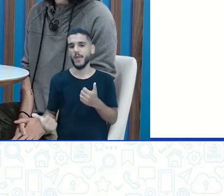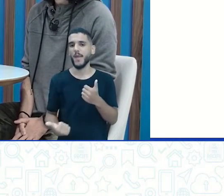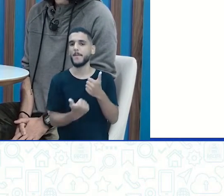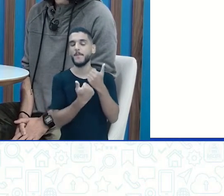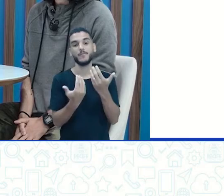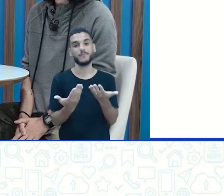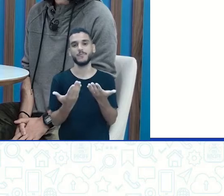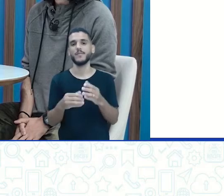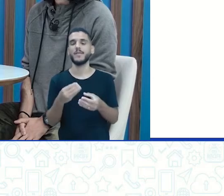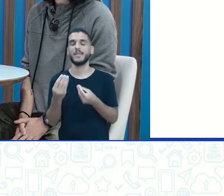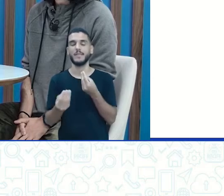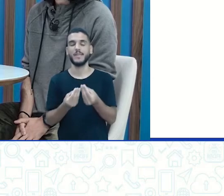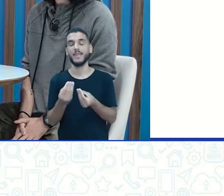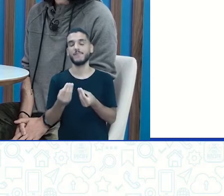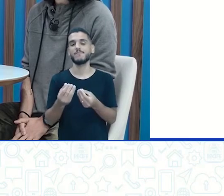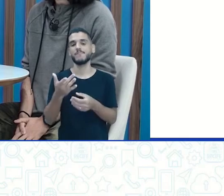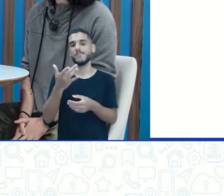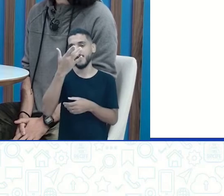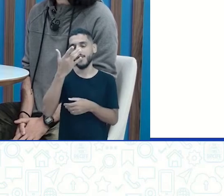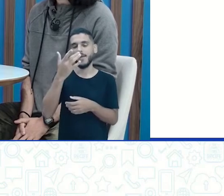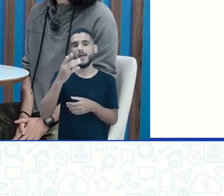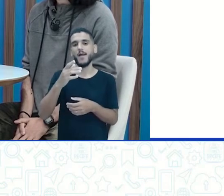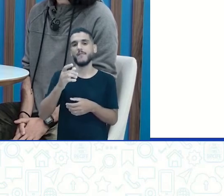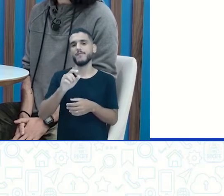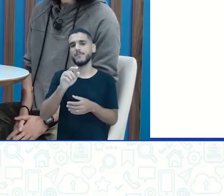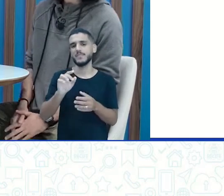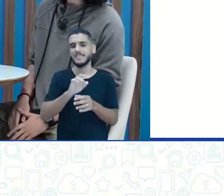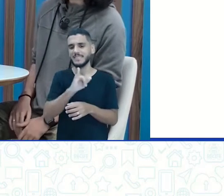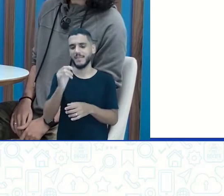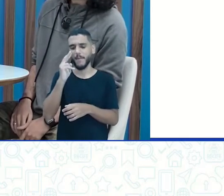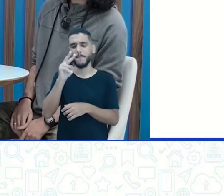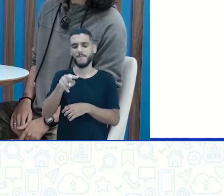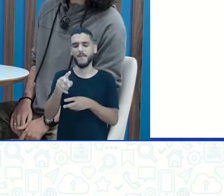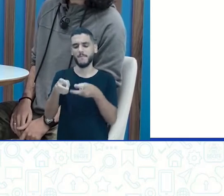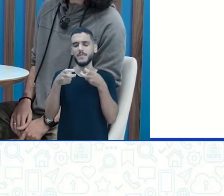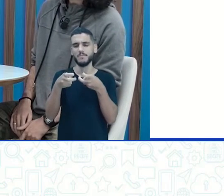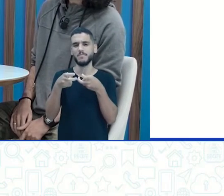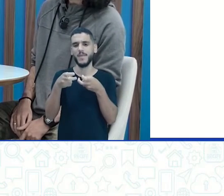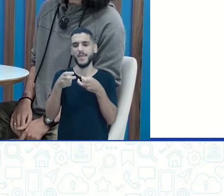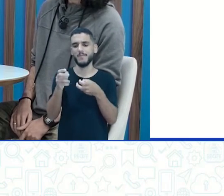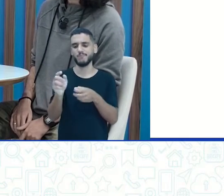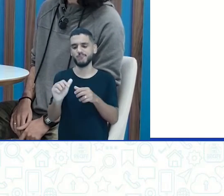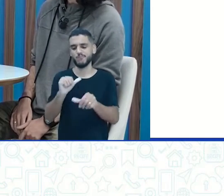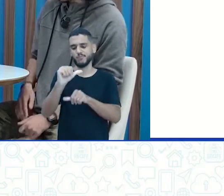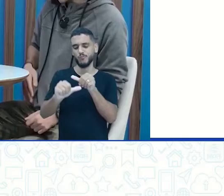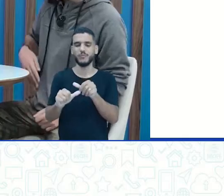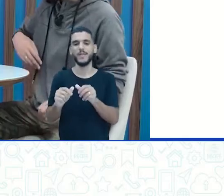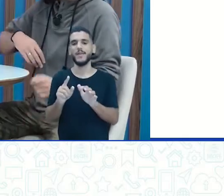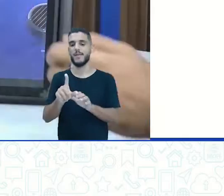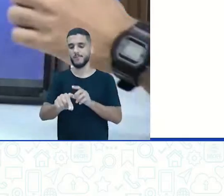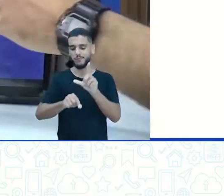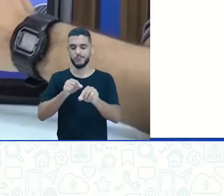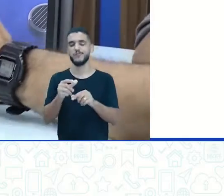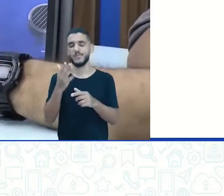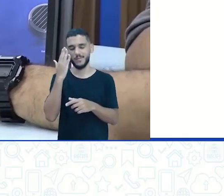Então, apareceu, você tira da tela e continua o processo, não é? Para escolher, vamos agora? Vamos lá. Essa daqui